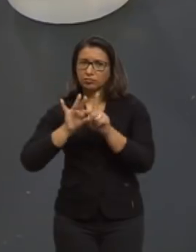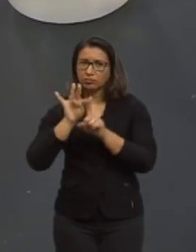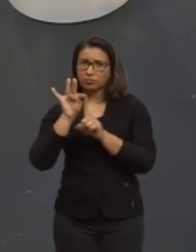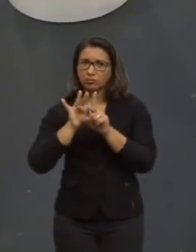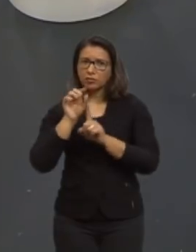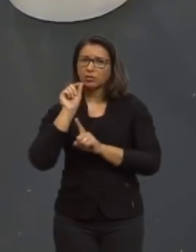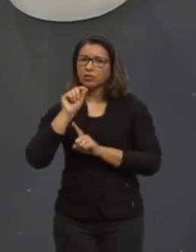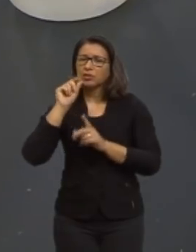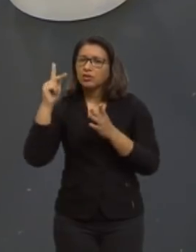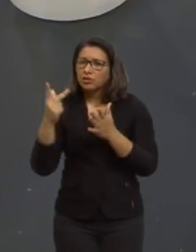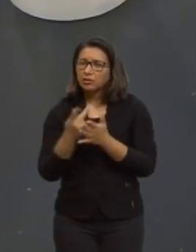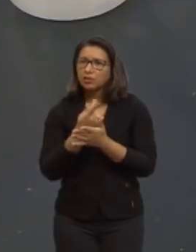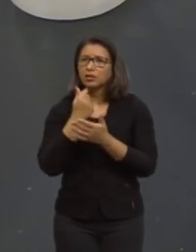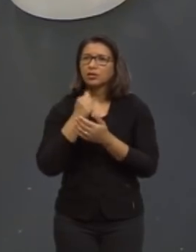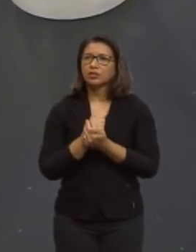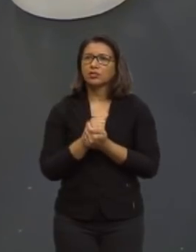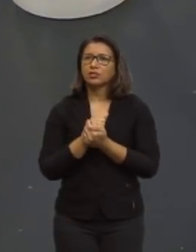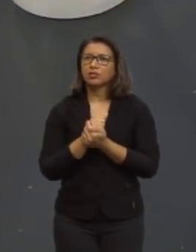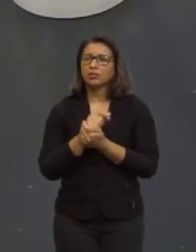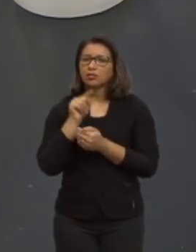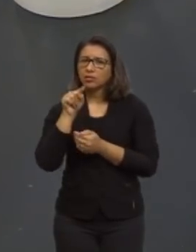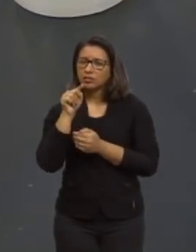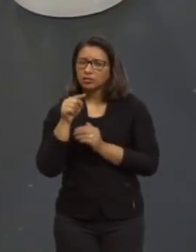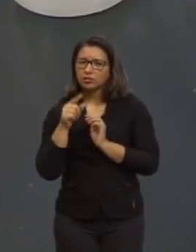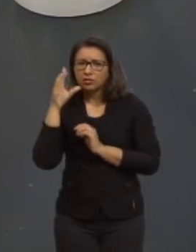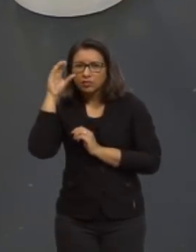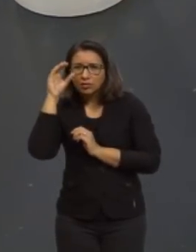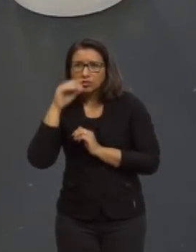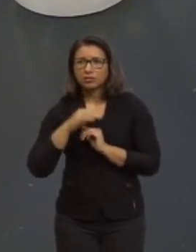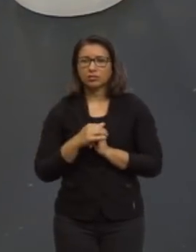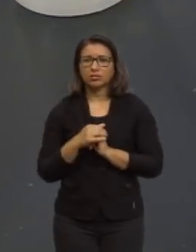e olha o que aconteceu que eu tenho pegar tua lá